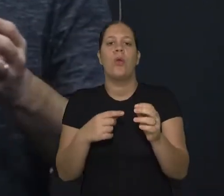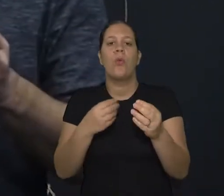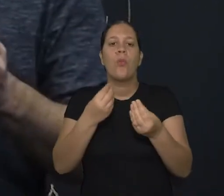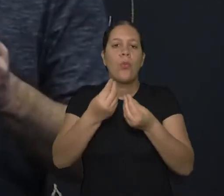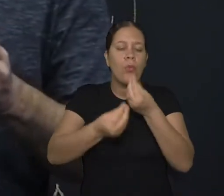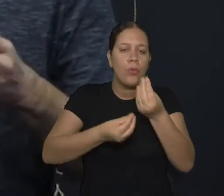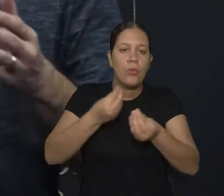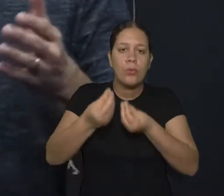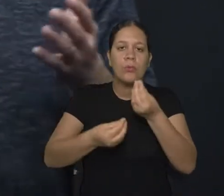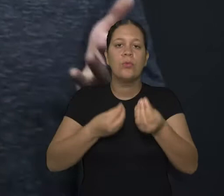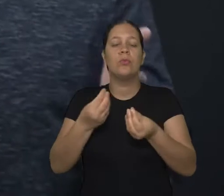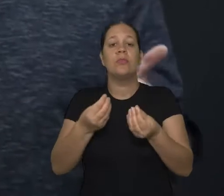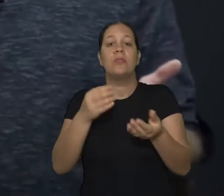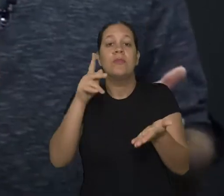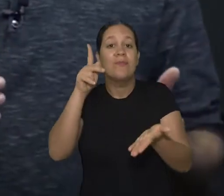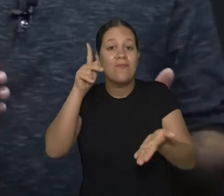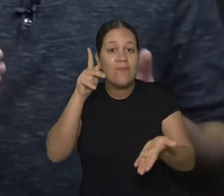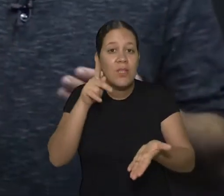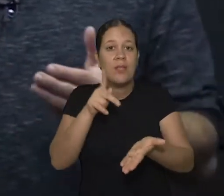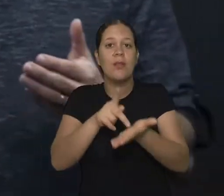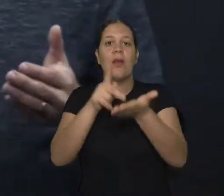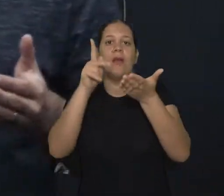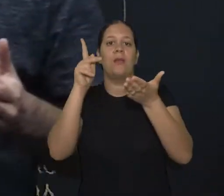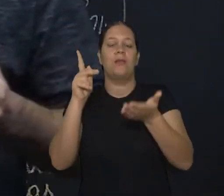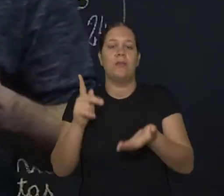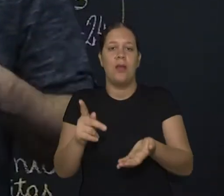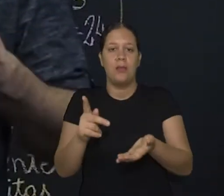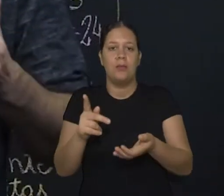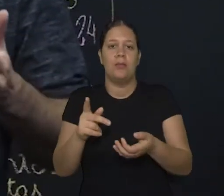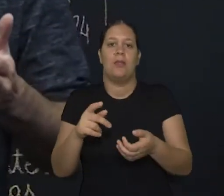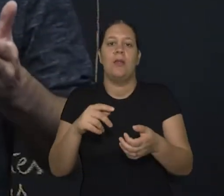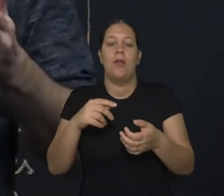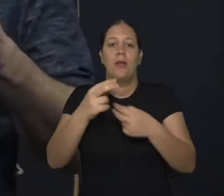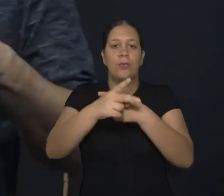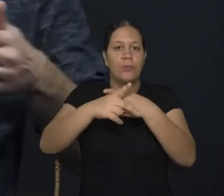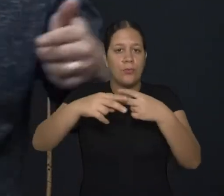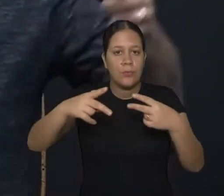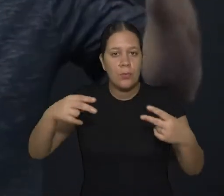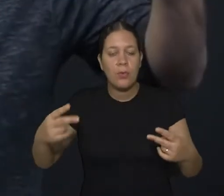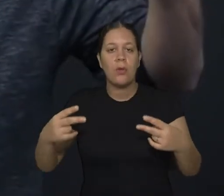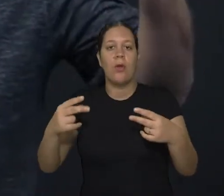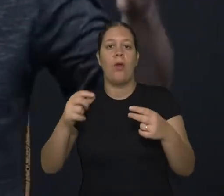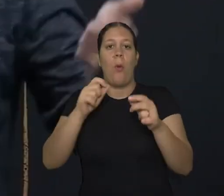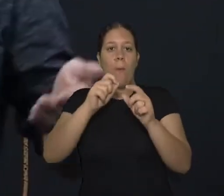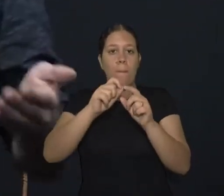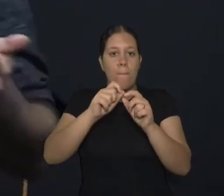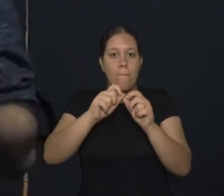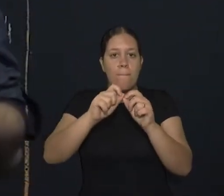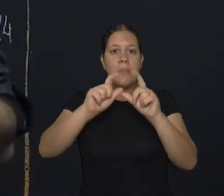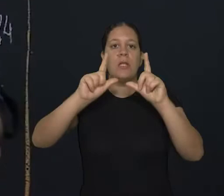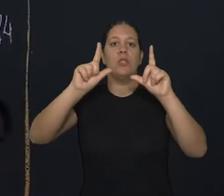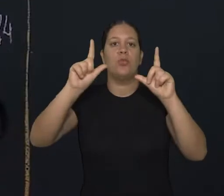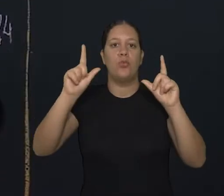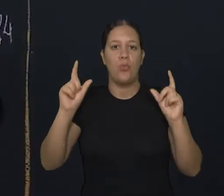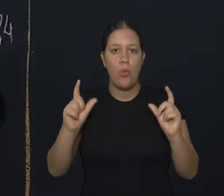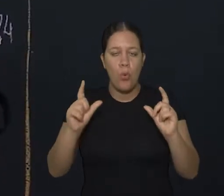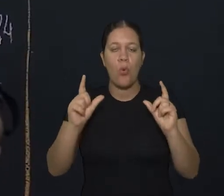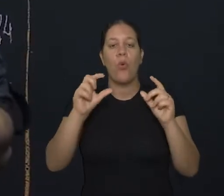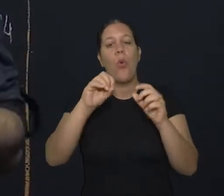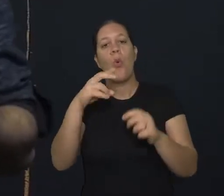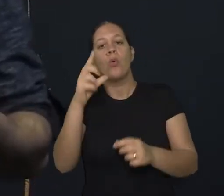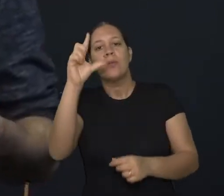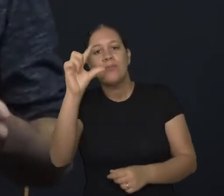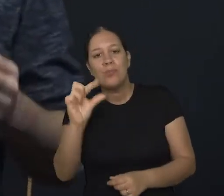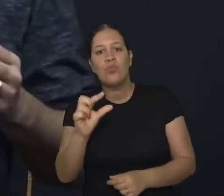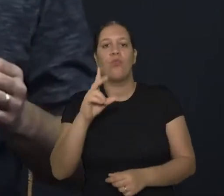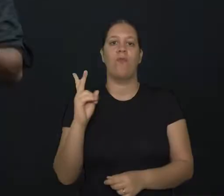que ponto, em que situação, na verdade, esse produto teve a necessidade de ter o seu preço aumentado ou o seu preço